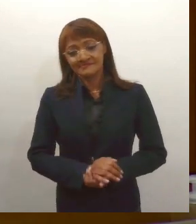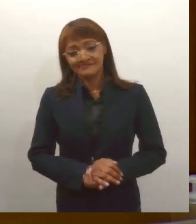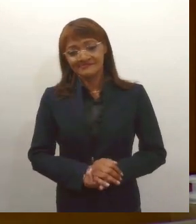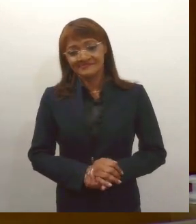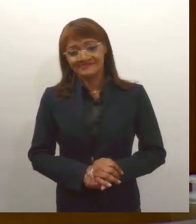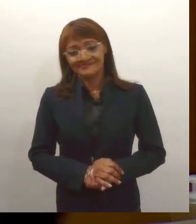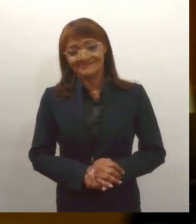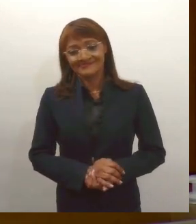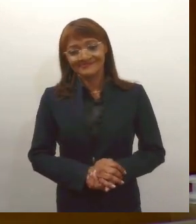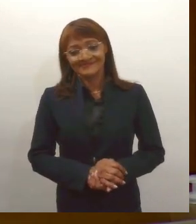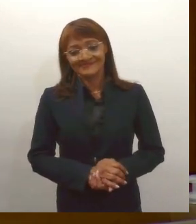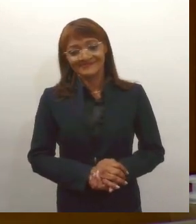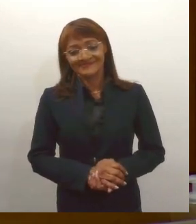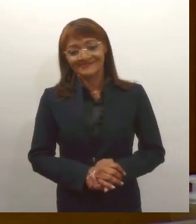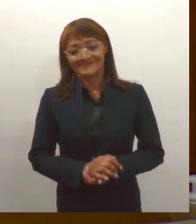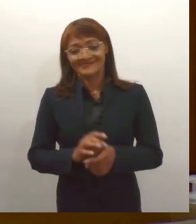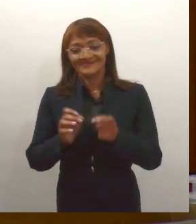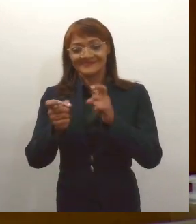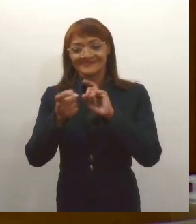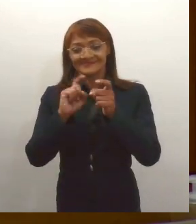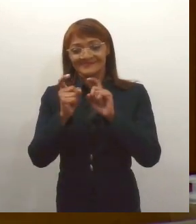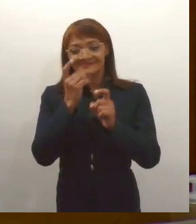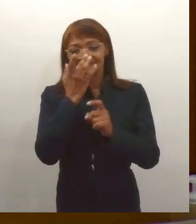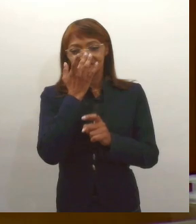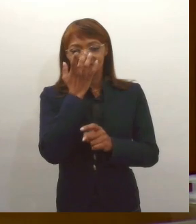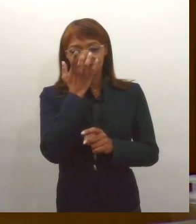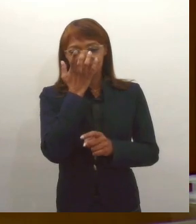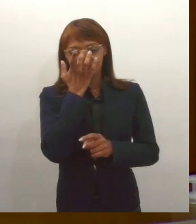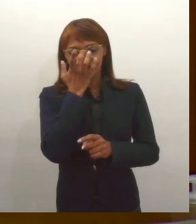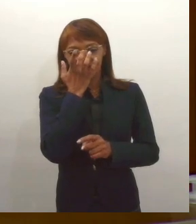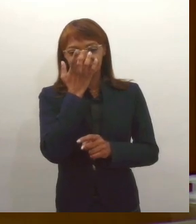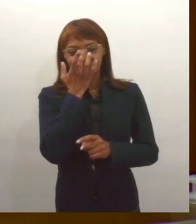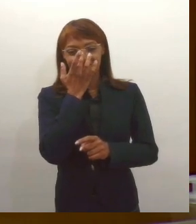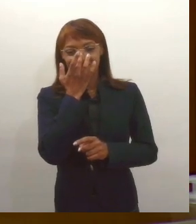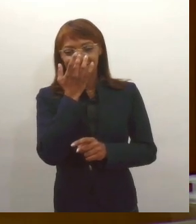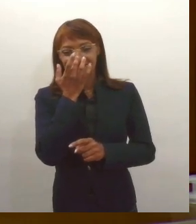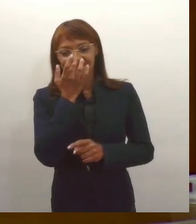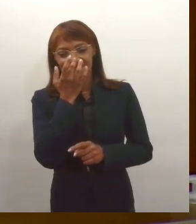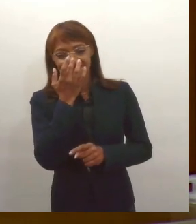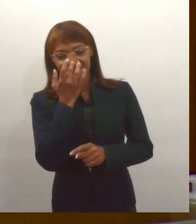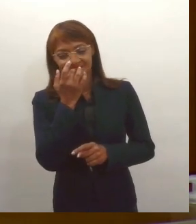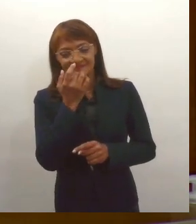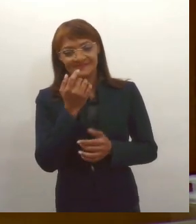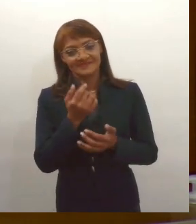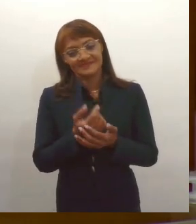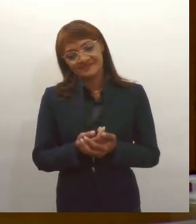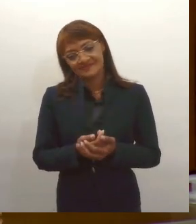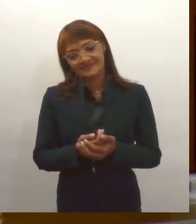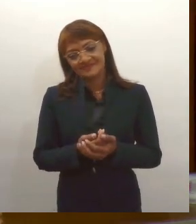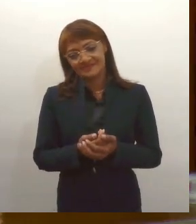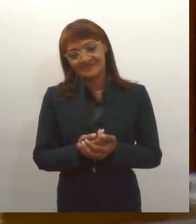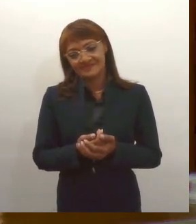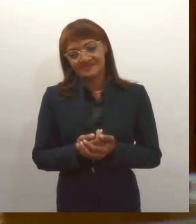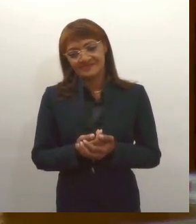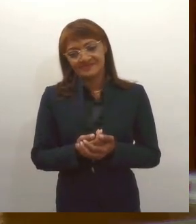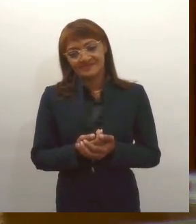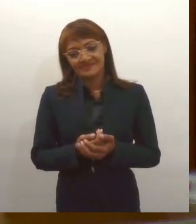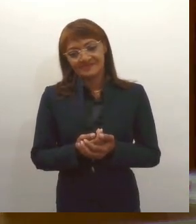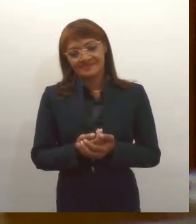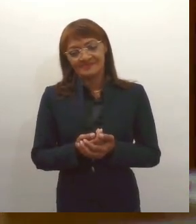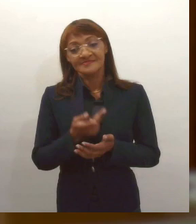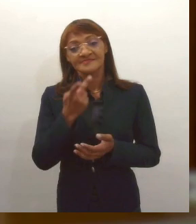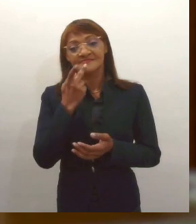expediente desta casa para fazer um registro também para parabenizar o deputado federal